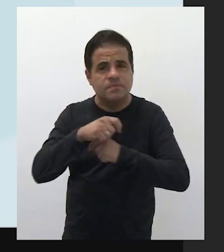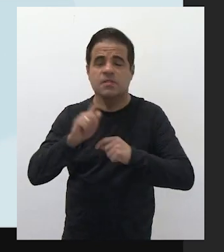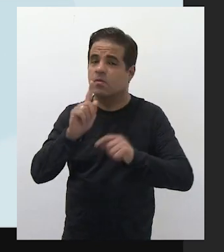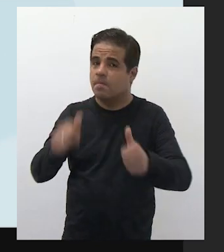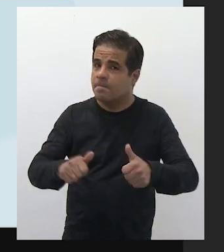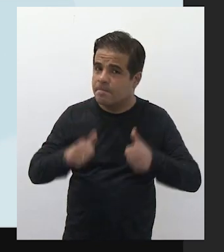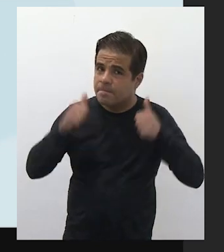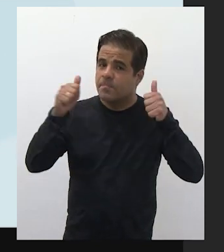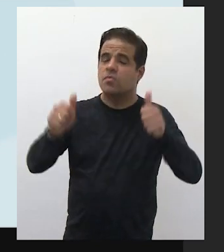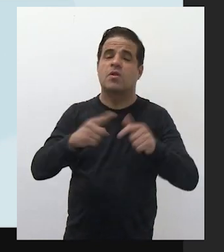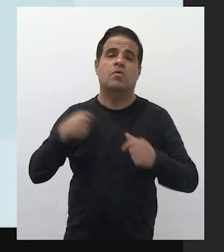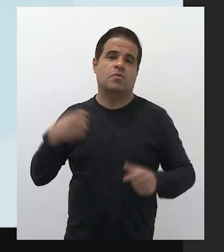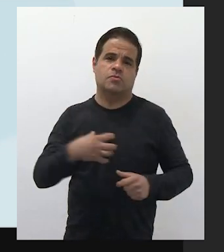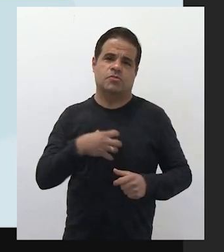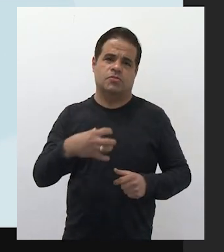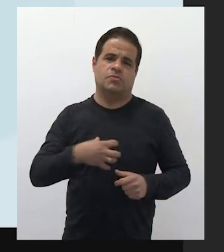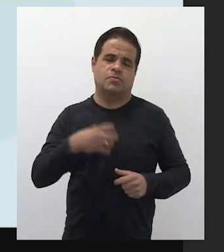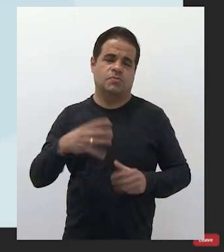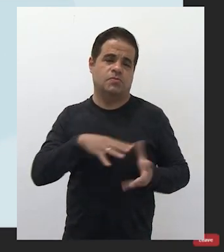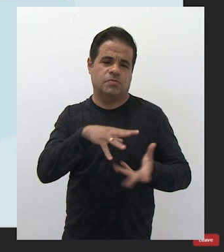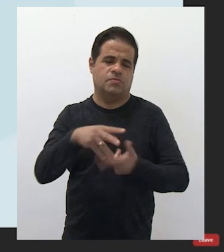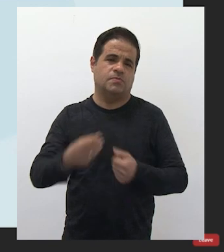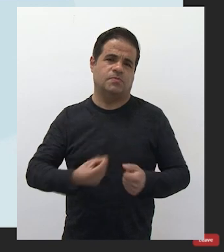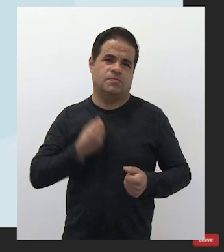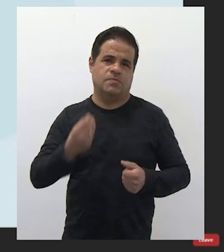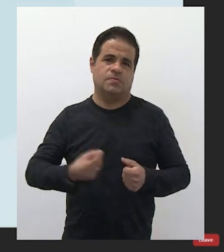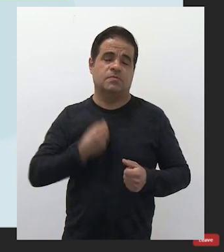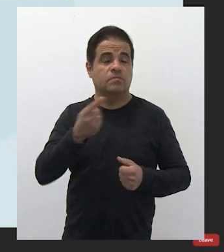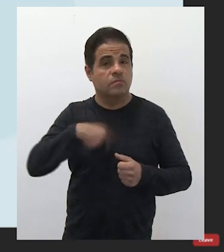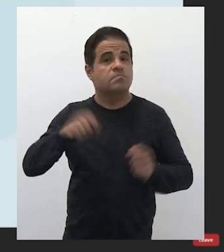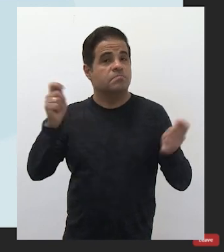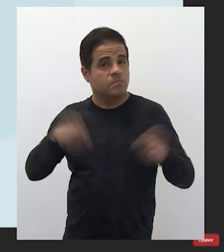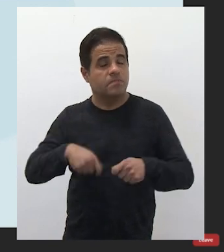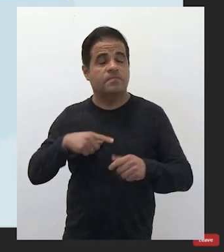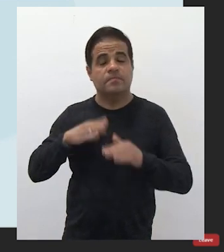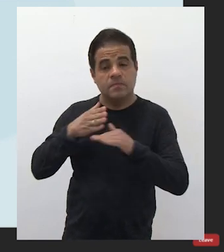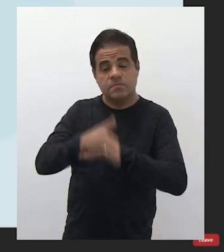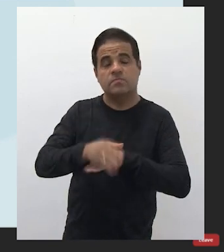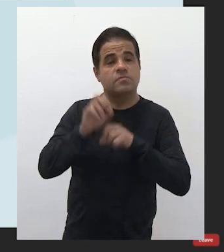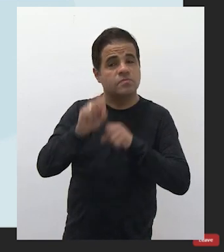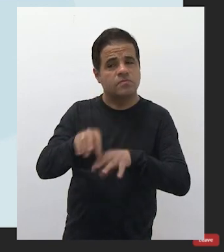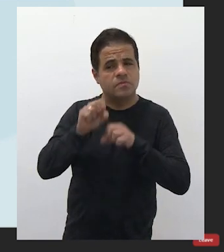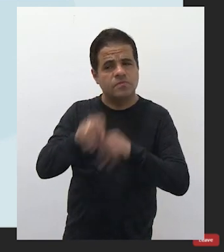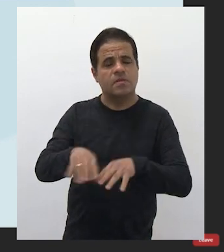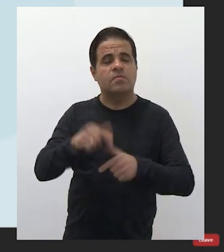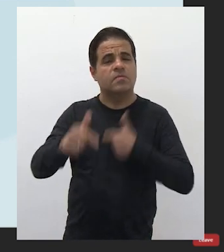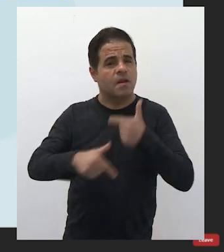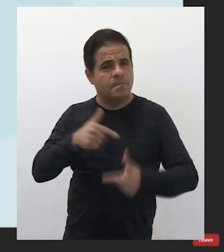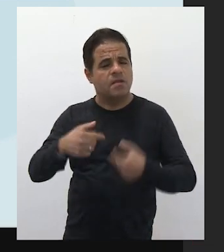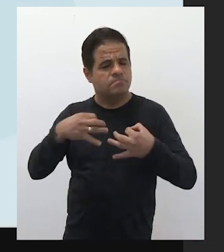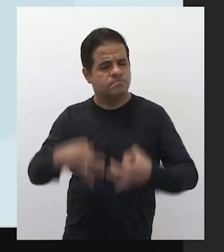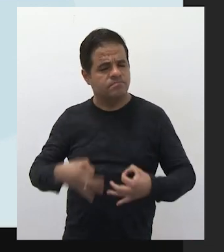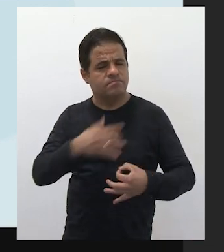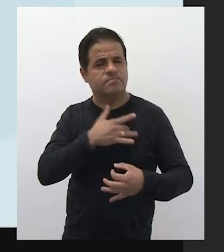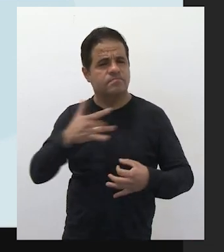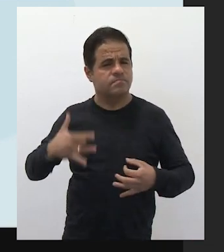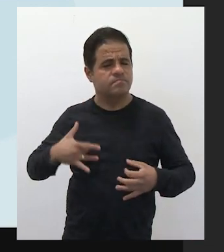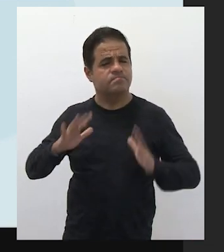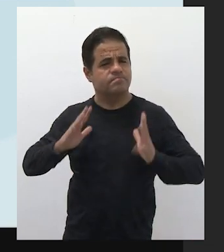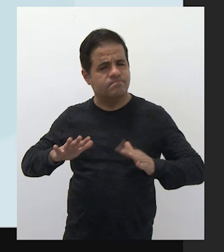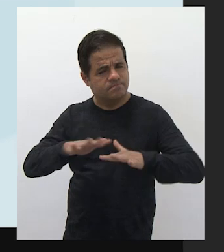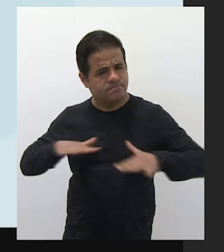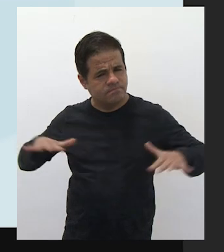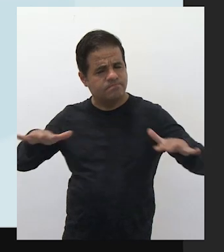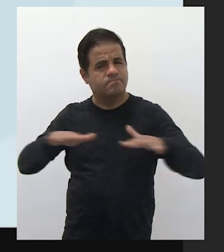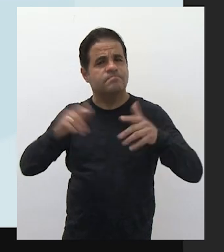nosso nível de vida, é para que a gente tenha acesso à educação, trabalho decente, saúde e saneamento, é